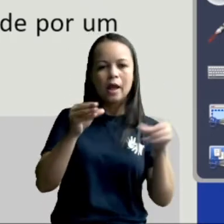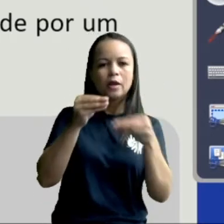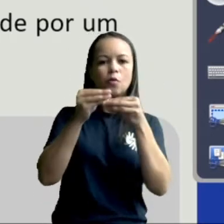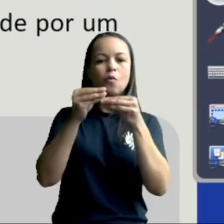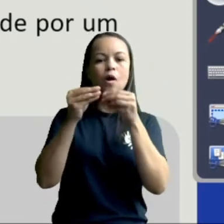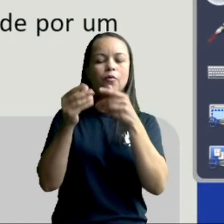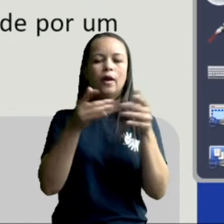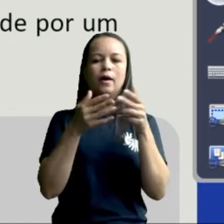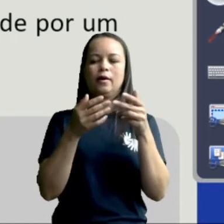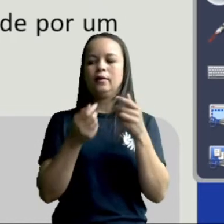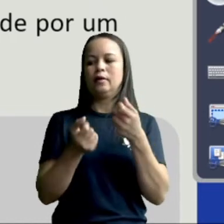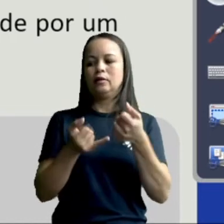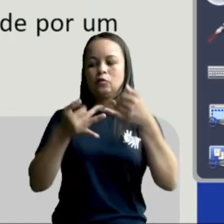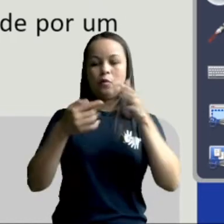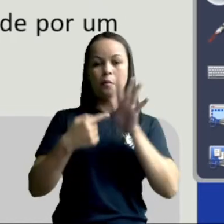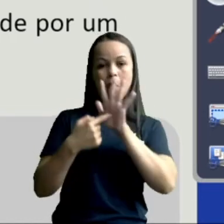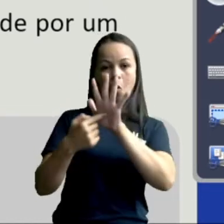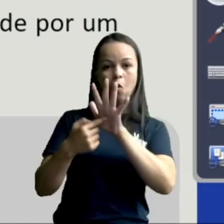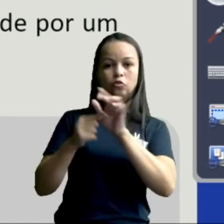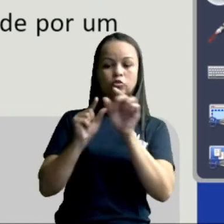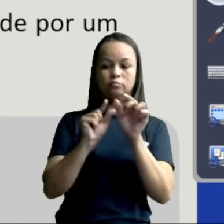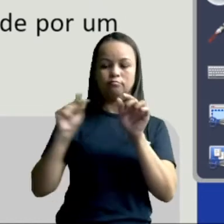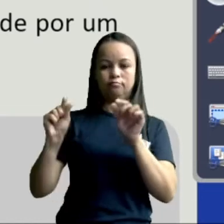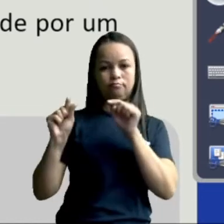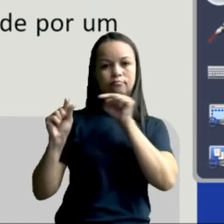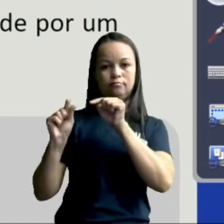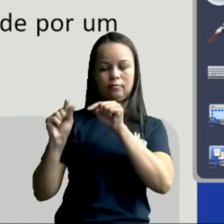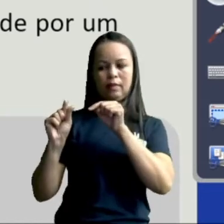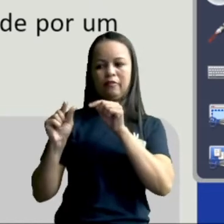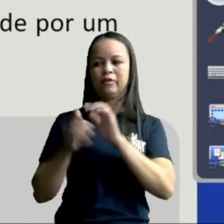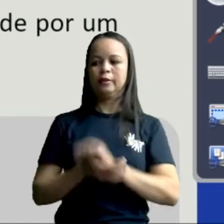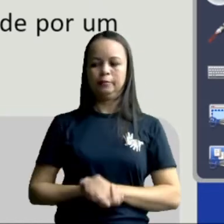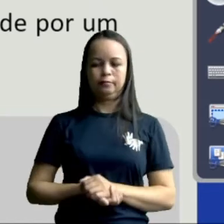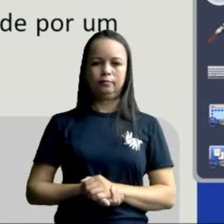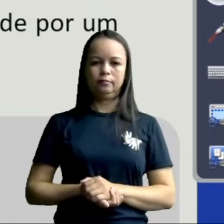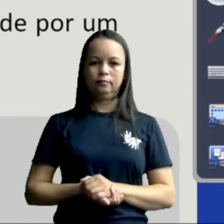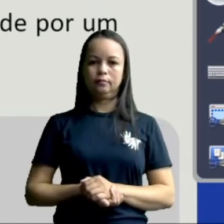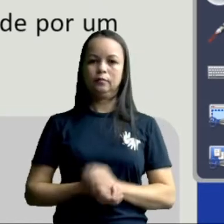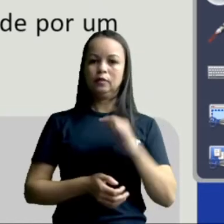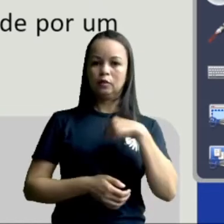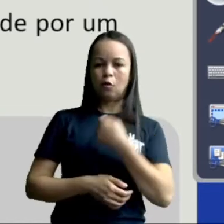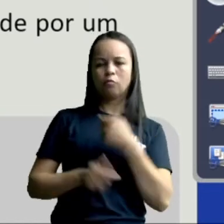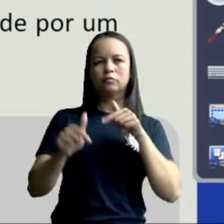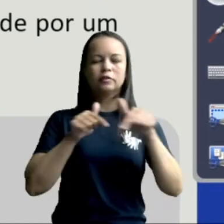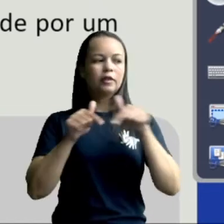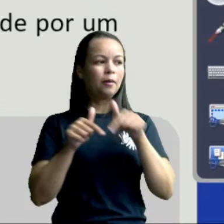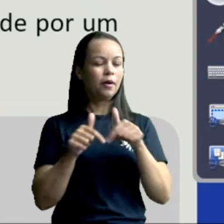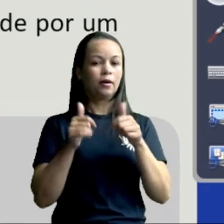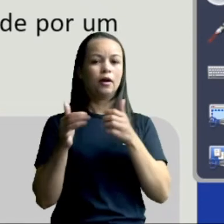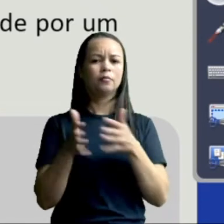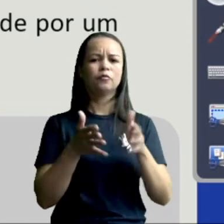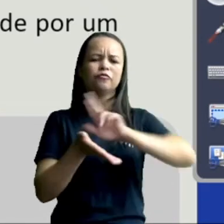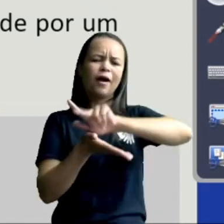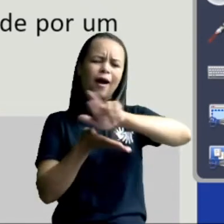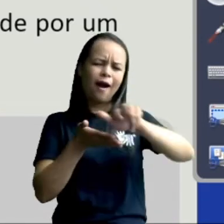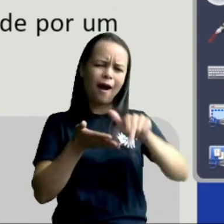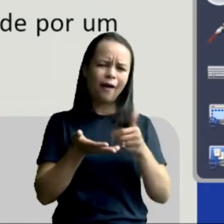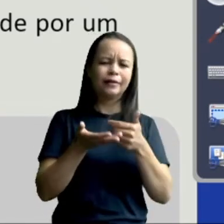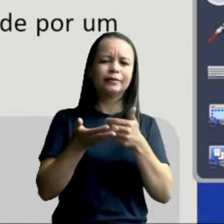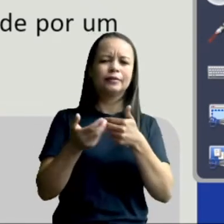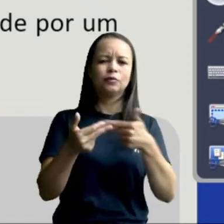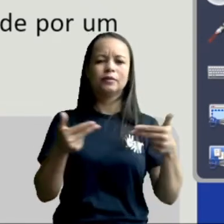esta, como está apresentado aqui na frente, tá bom? Então, nós trabalhamos muitas